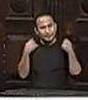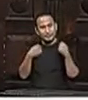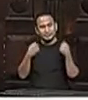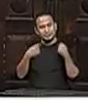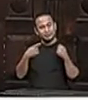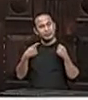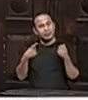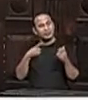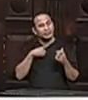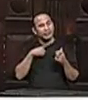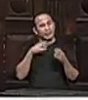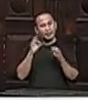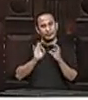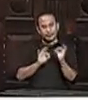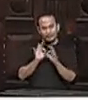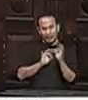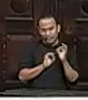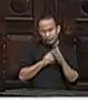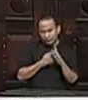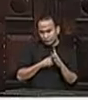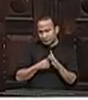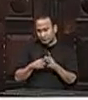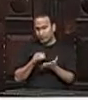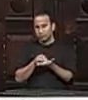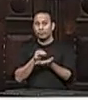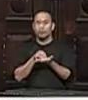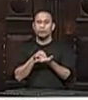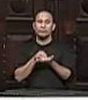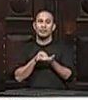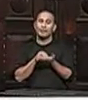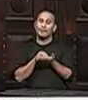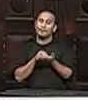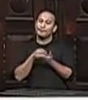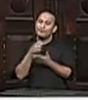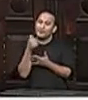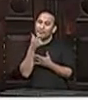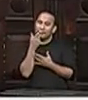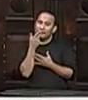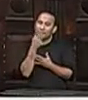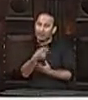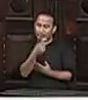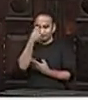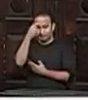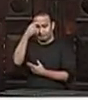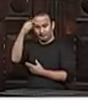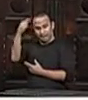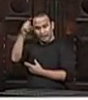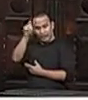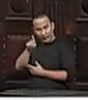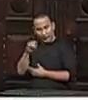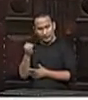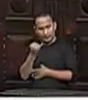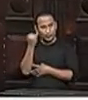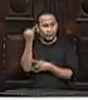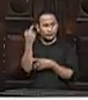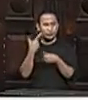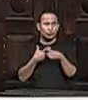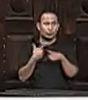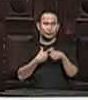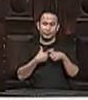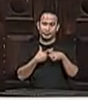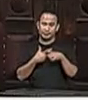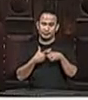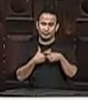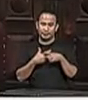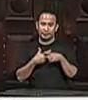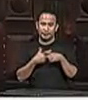aí alguns ajustes. Primeiro dizer que a ideia é fundamental porque o fato